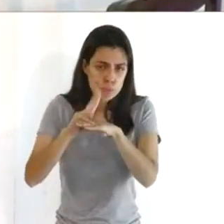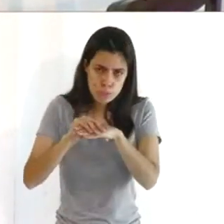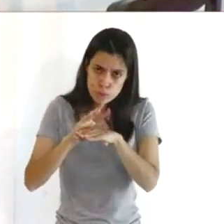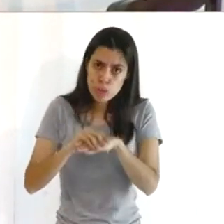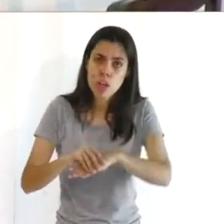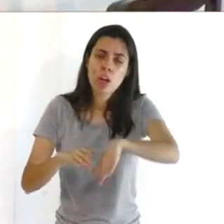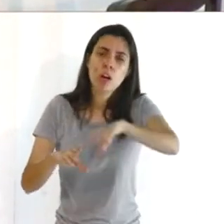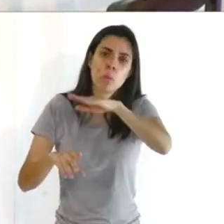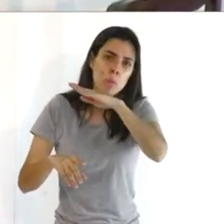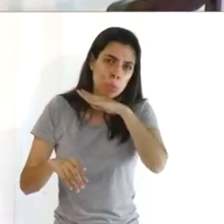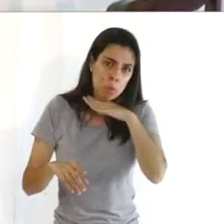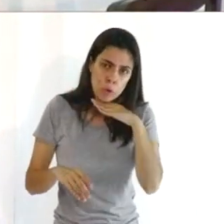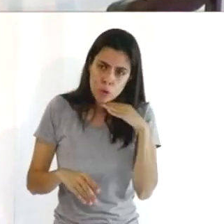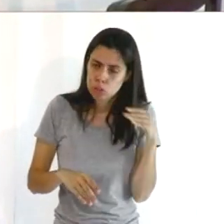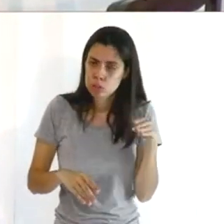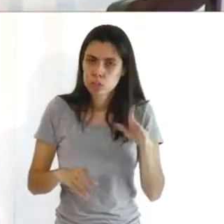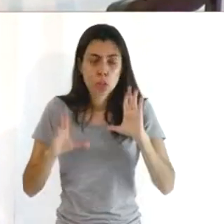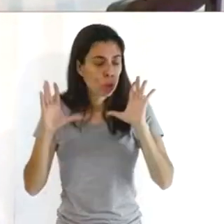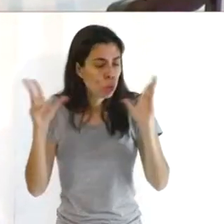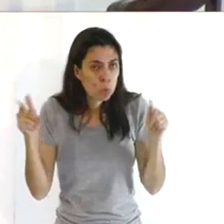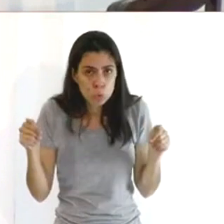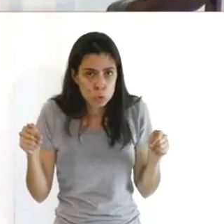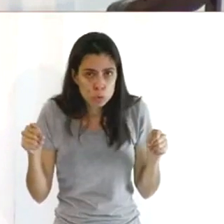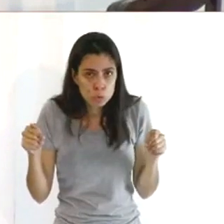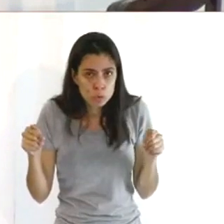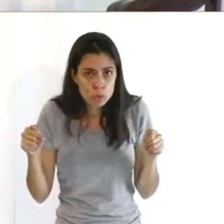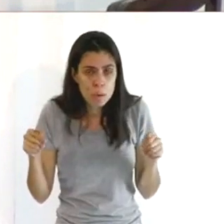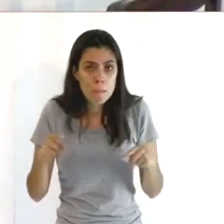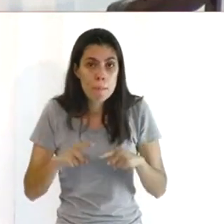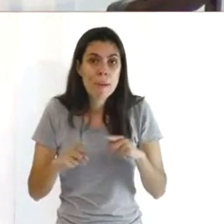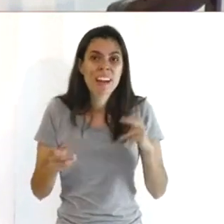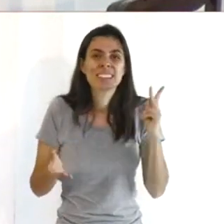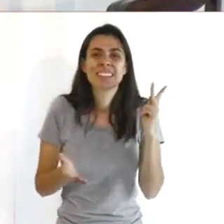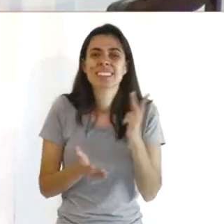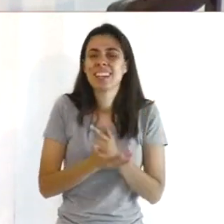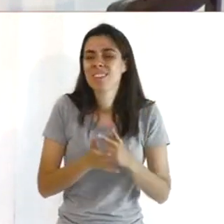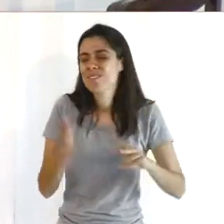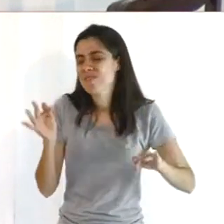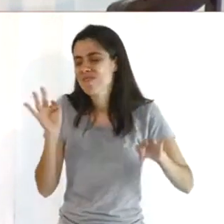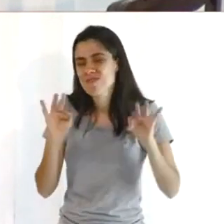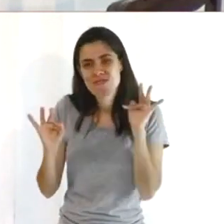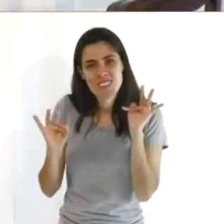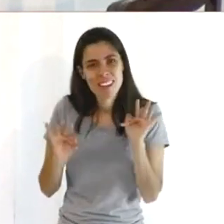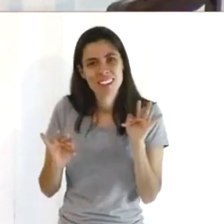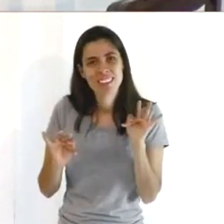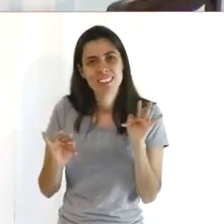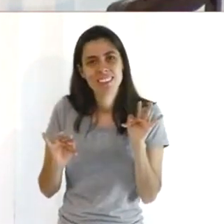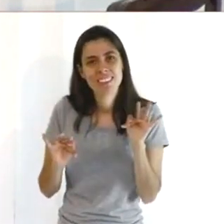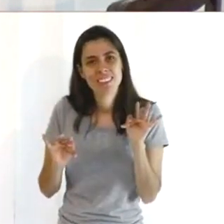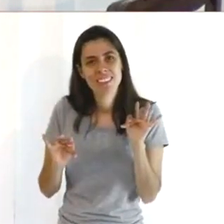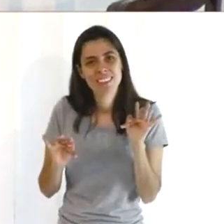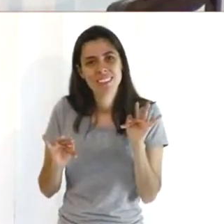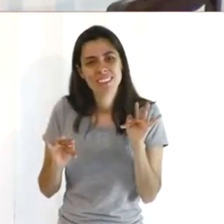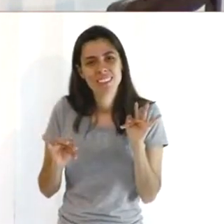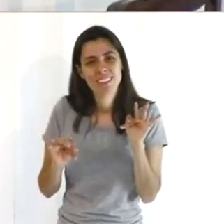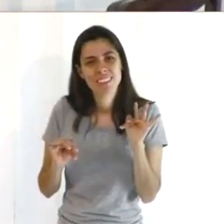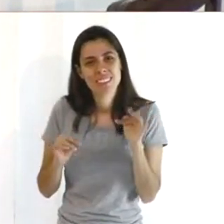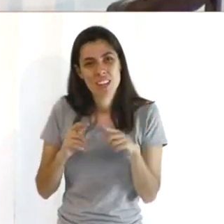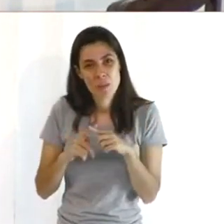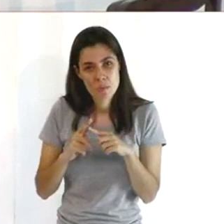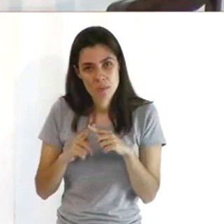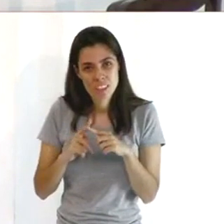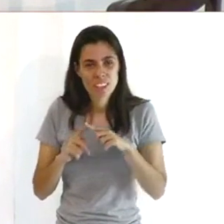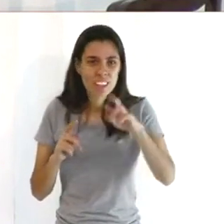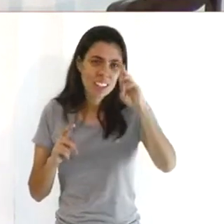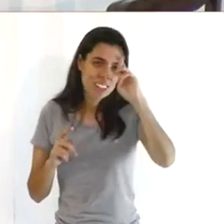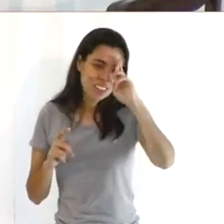morte, mas o crente jamais perde a alegria, o contentamento no Senhor, porque no Senhor nós temos a nossa